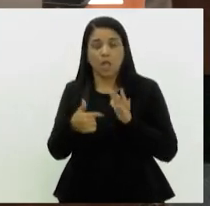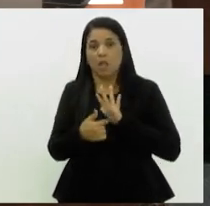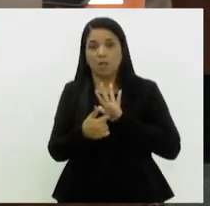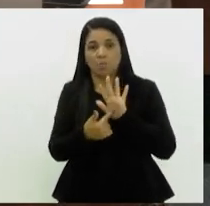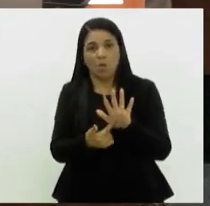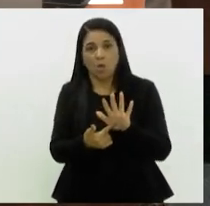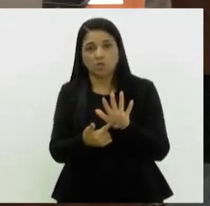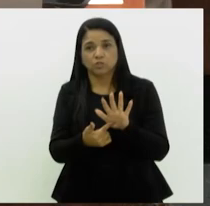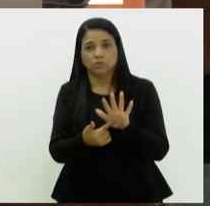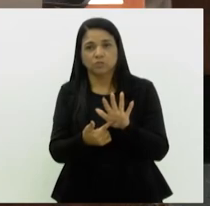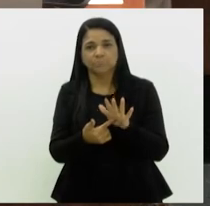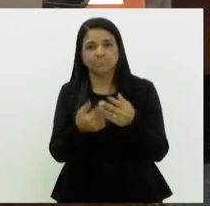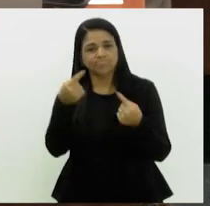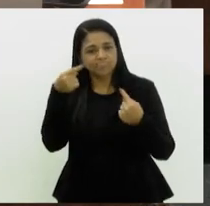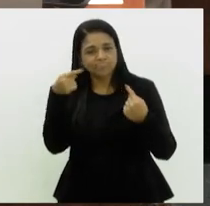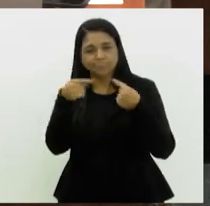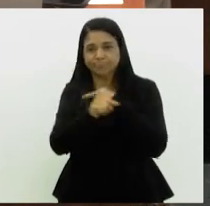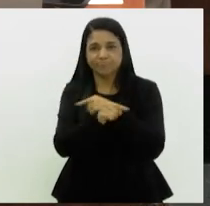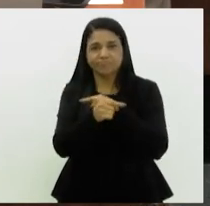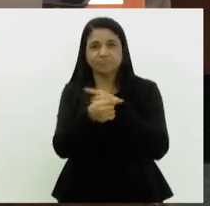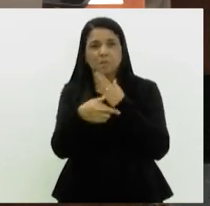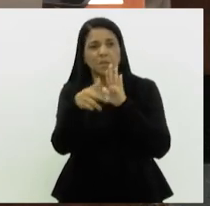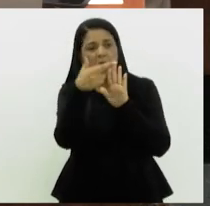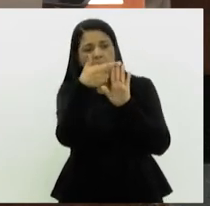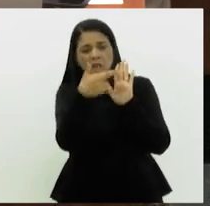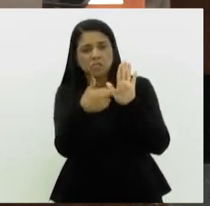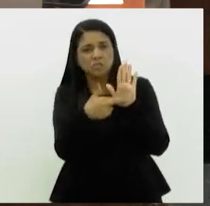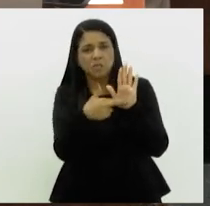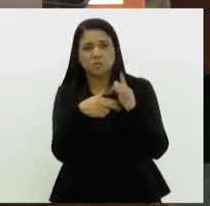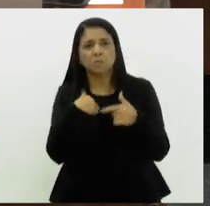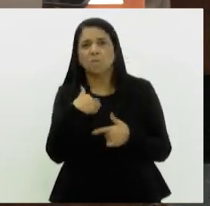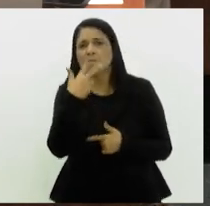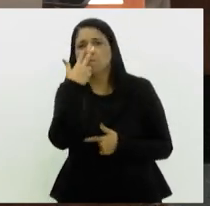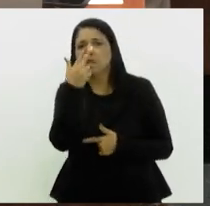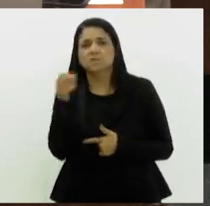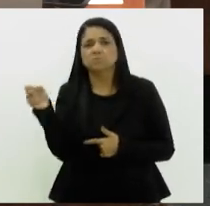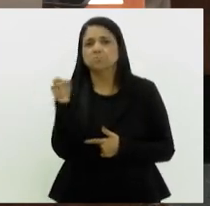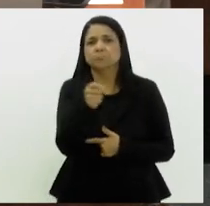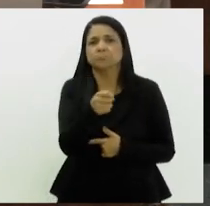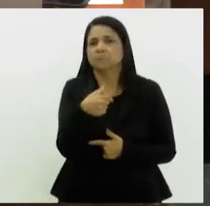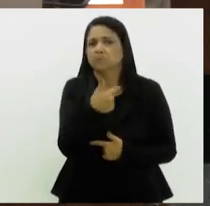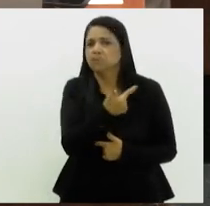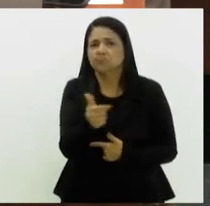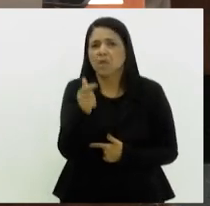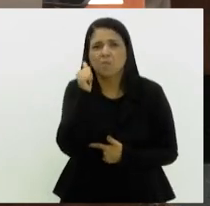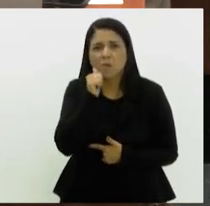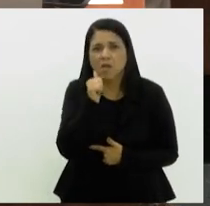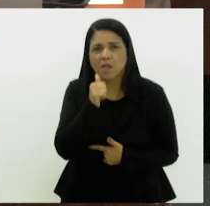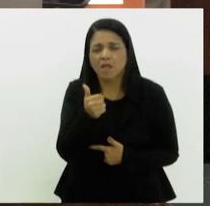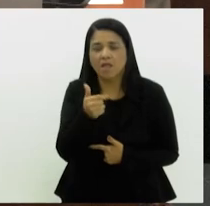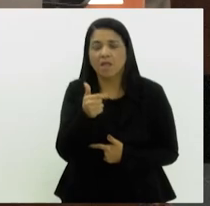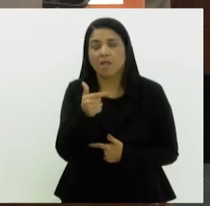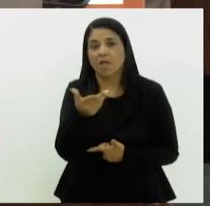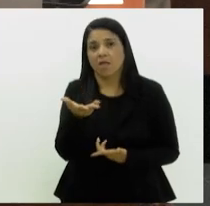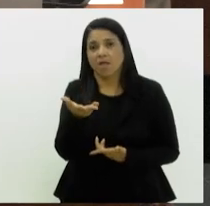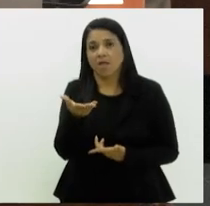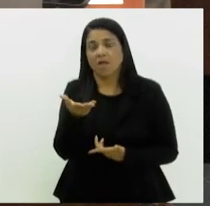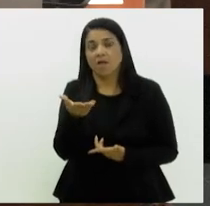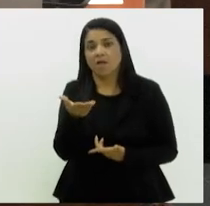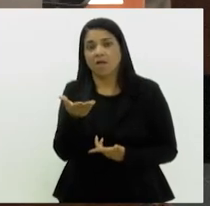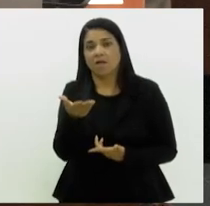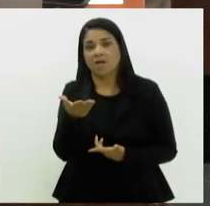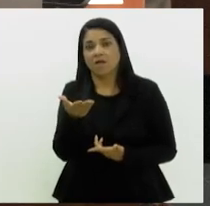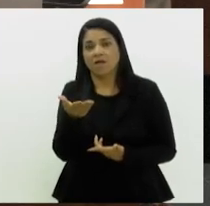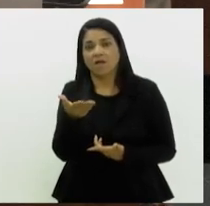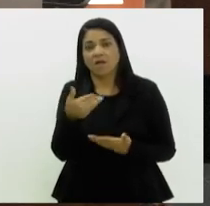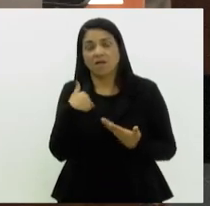mostrando essa discrepância, como se o regimento não prevesse a participação das mulheres. Mas poucas delas é tão cruel quanto a não previsão